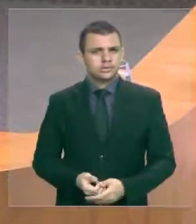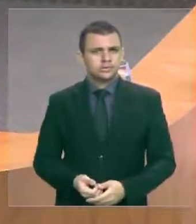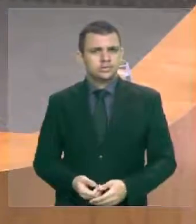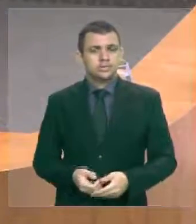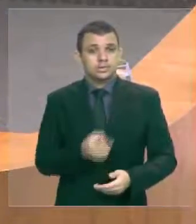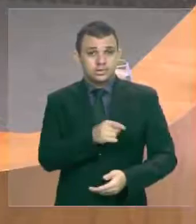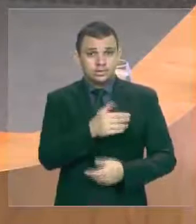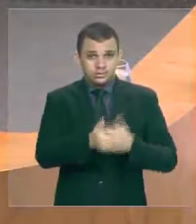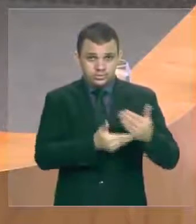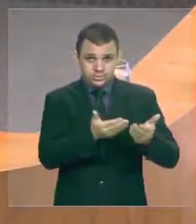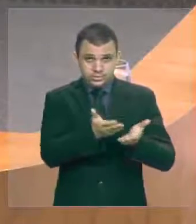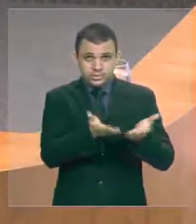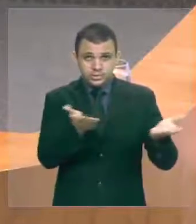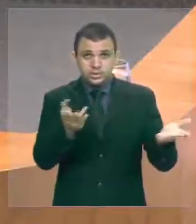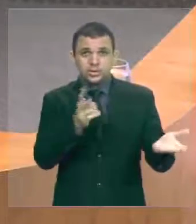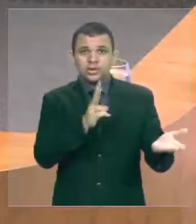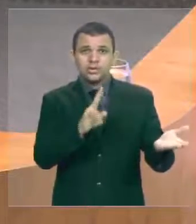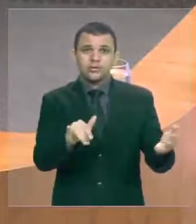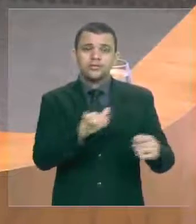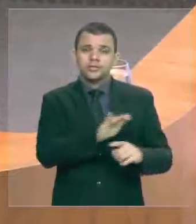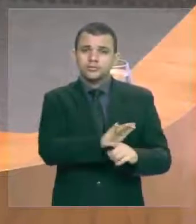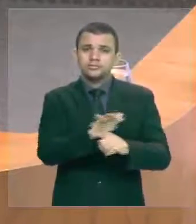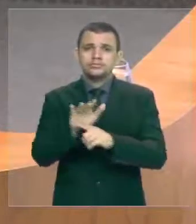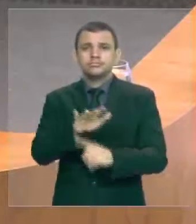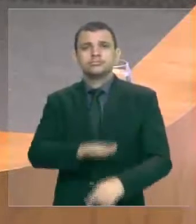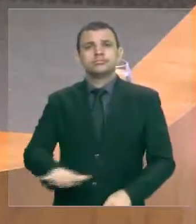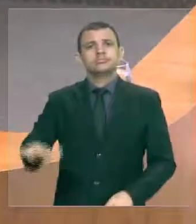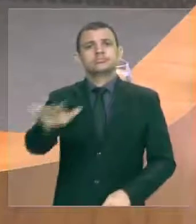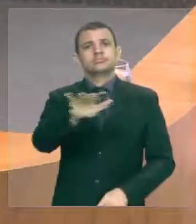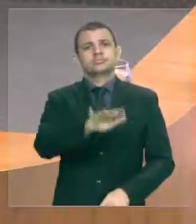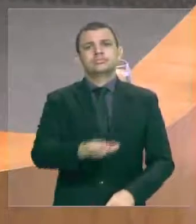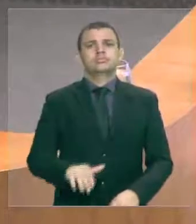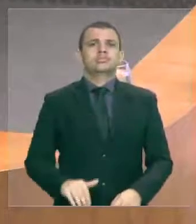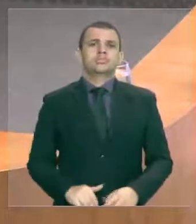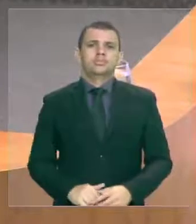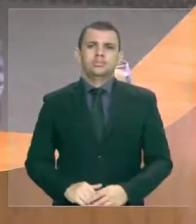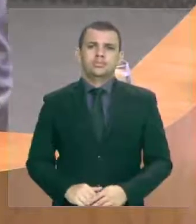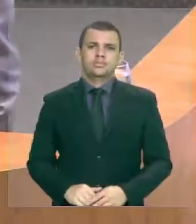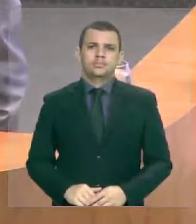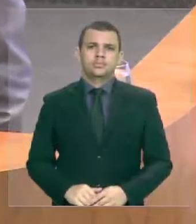trará a redenção